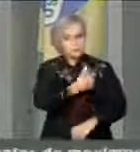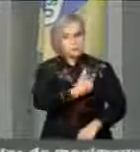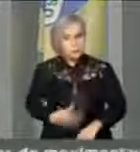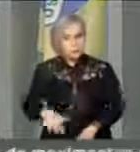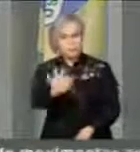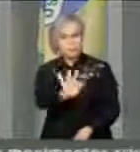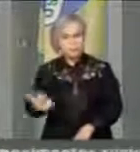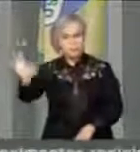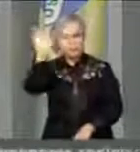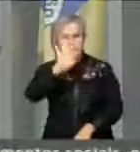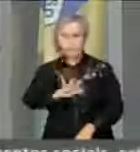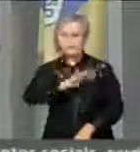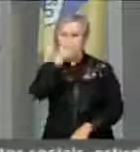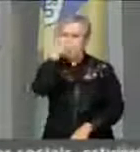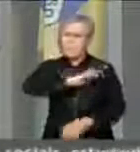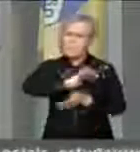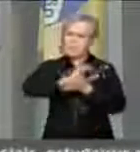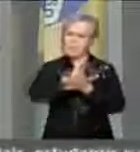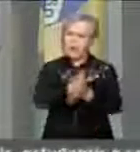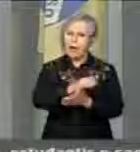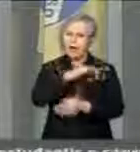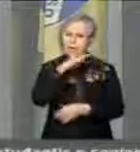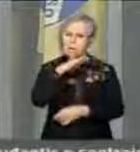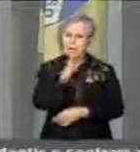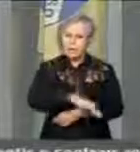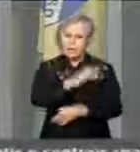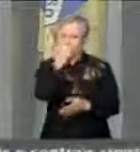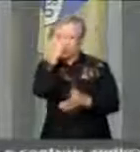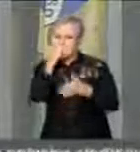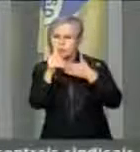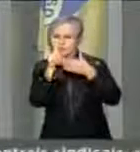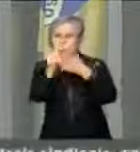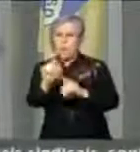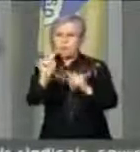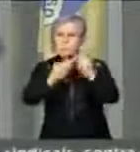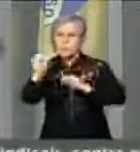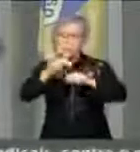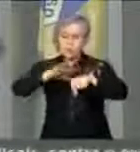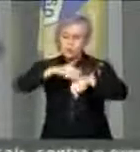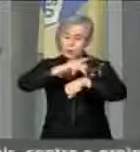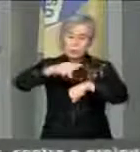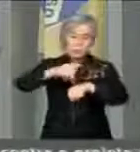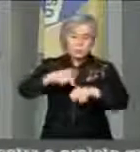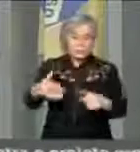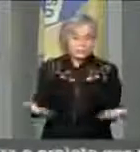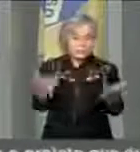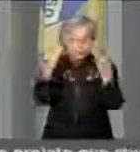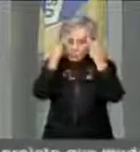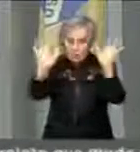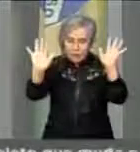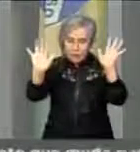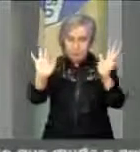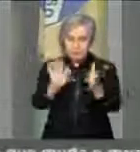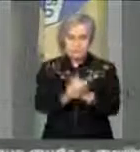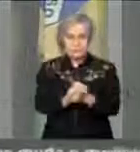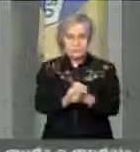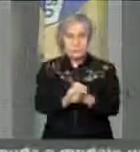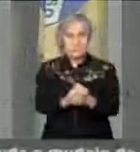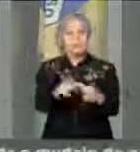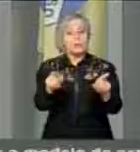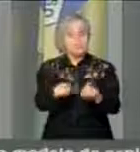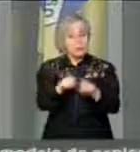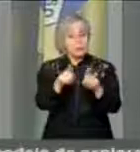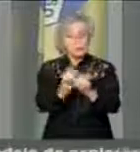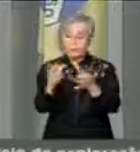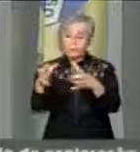do mau governo, do governo que não sabe conduzir a economia. Por outro lado,